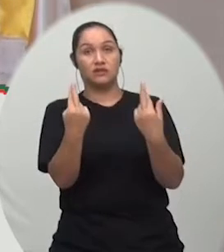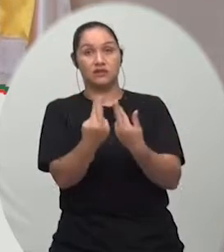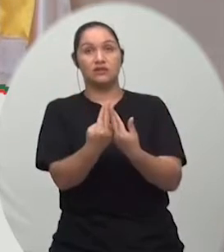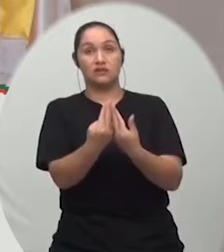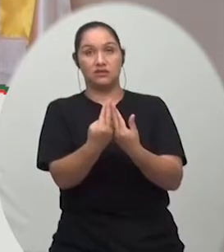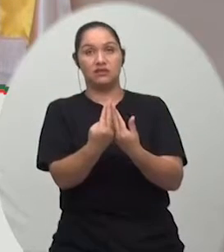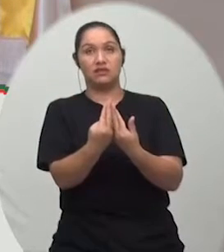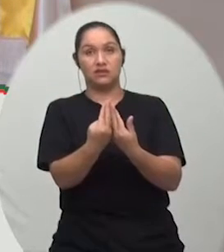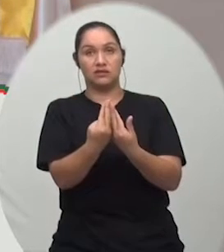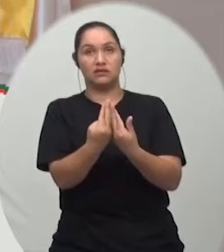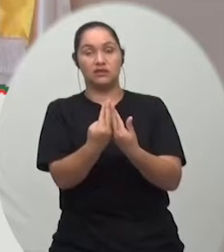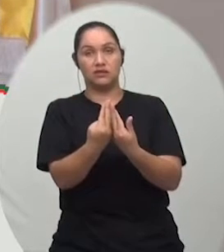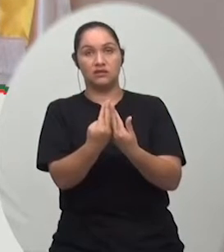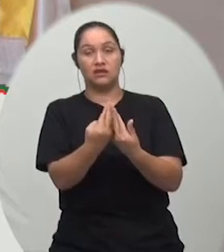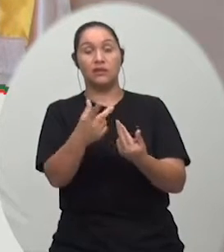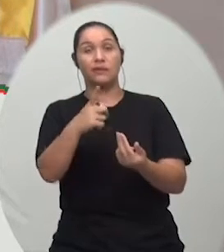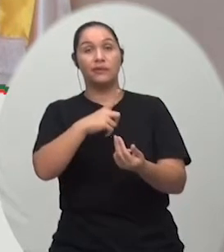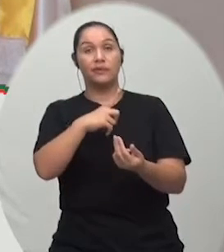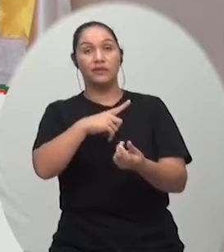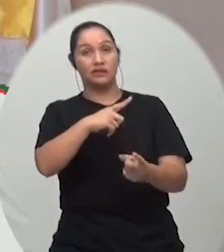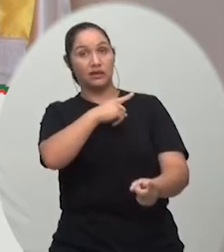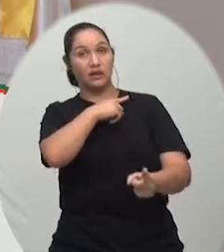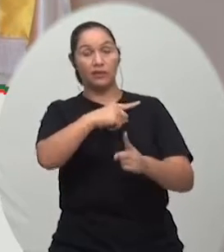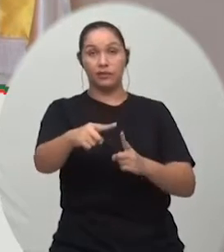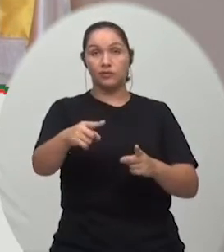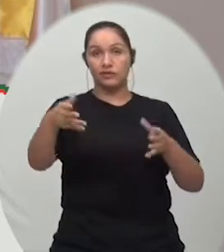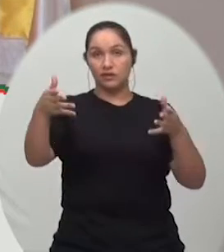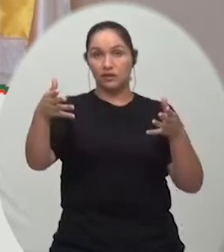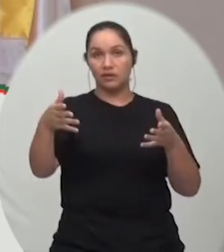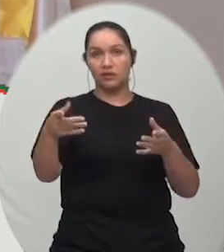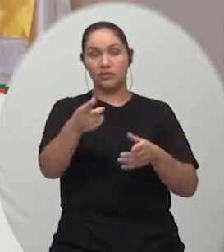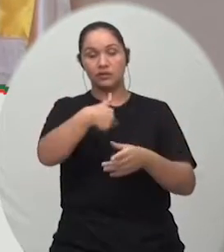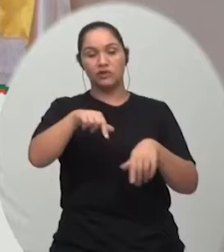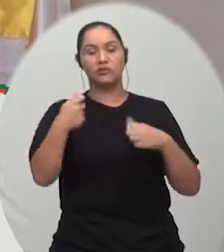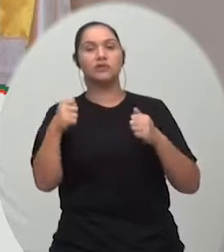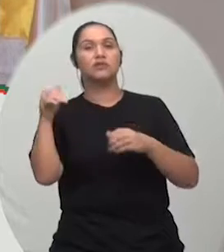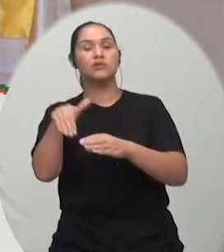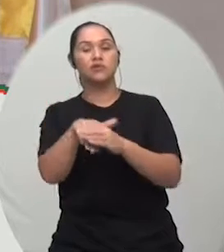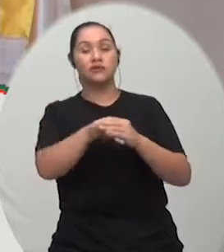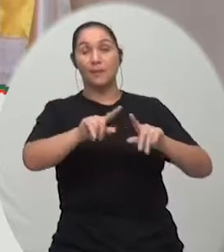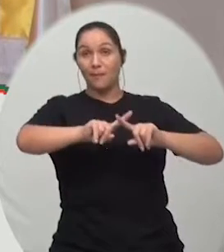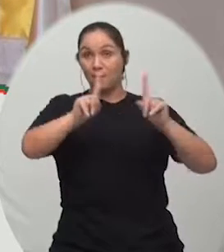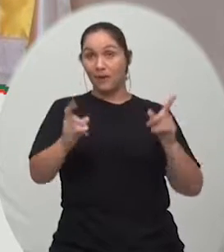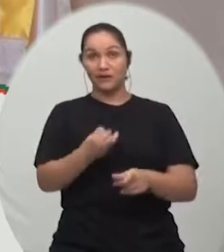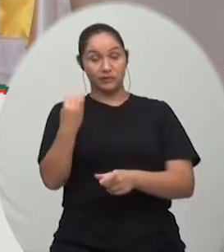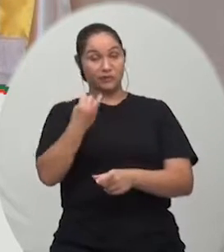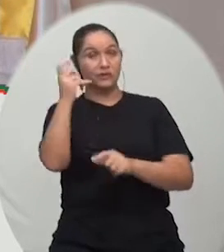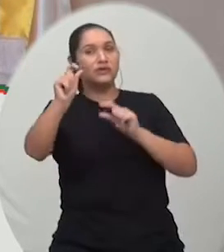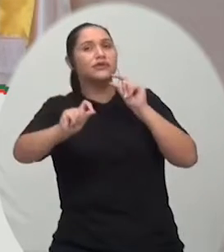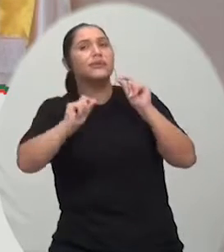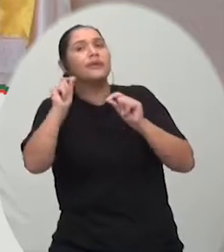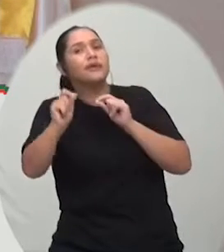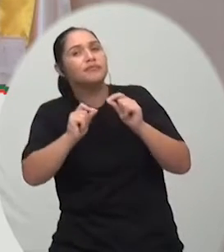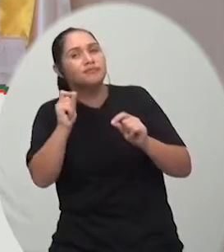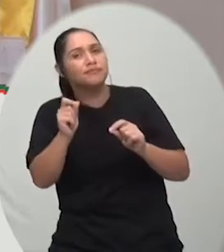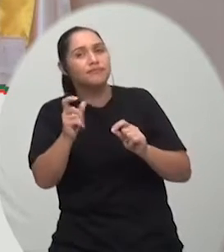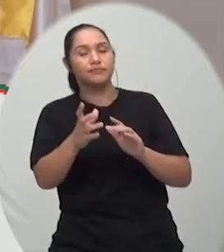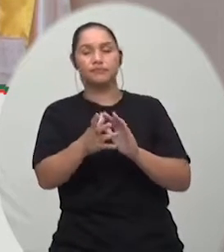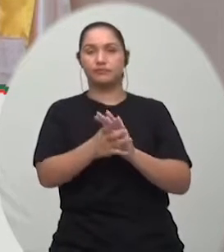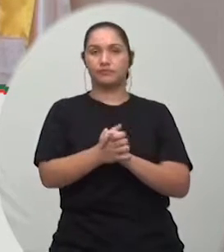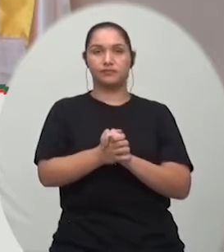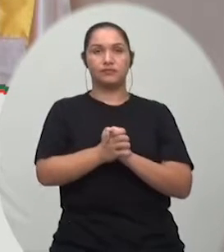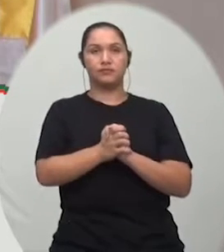desse montante, né, vereador Júlio Colombo. Mas o importante que do